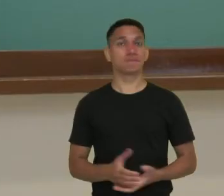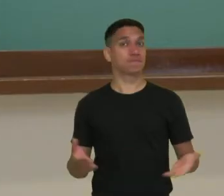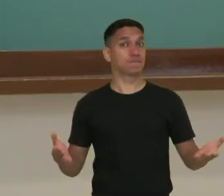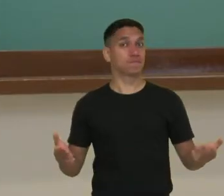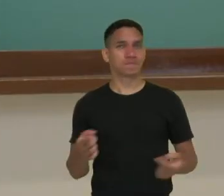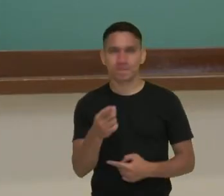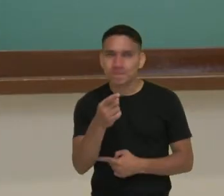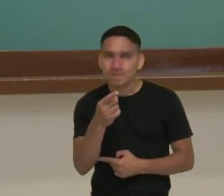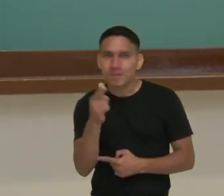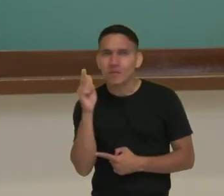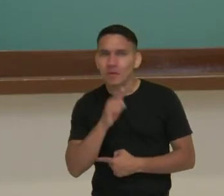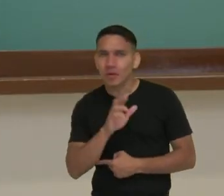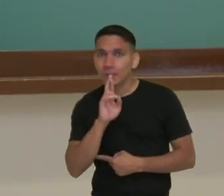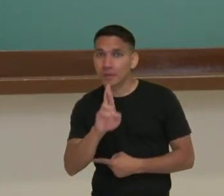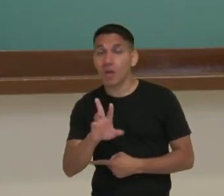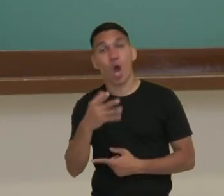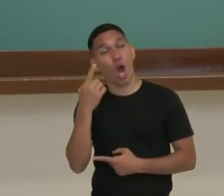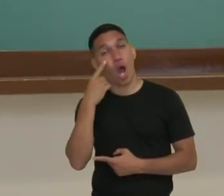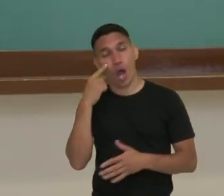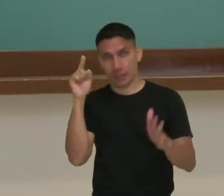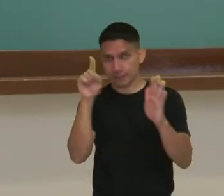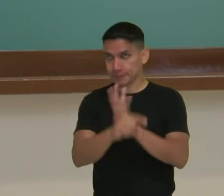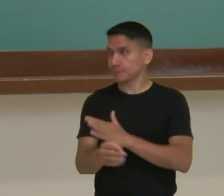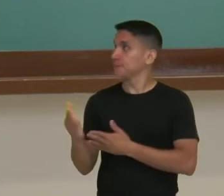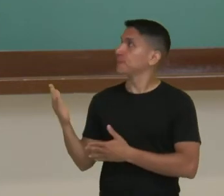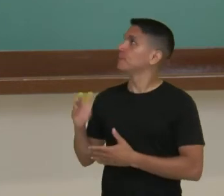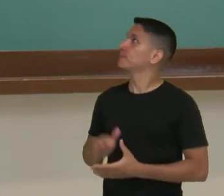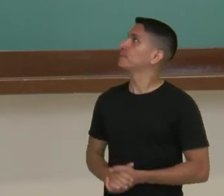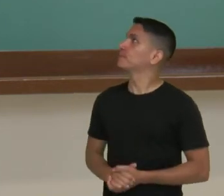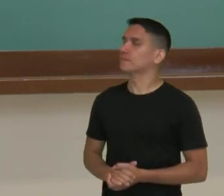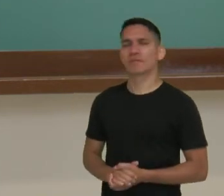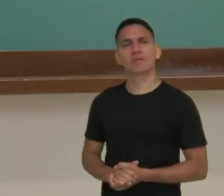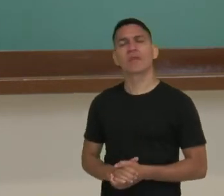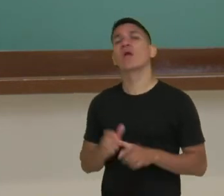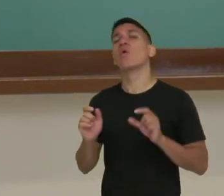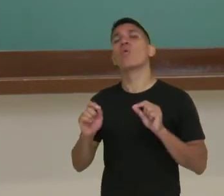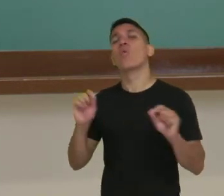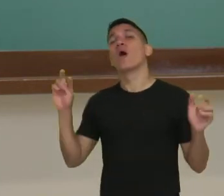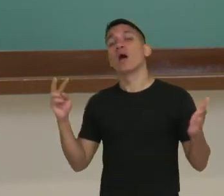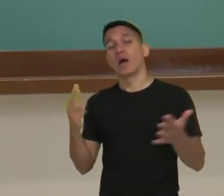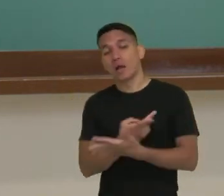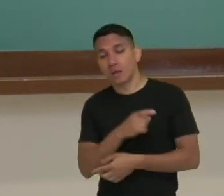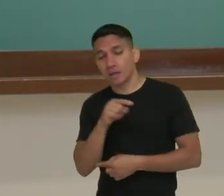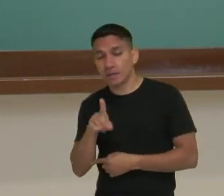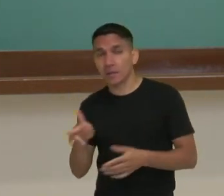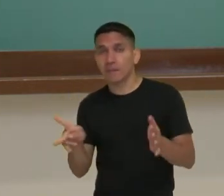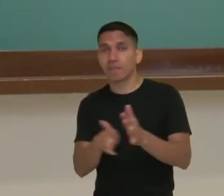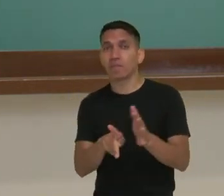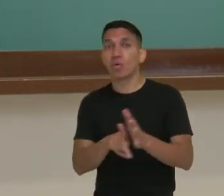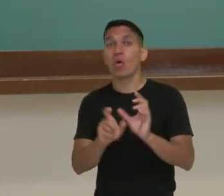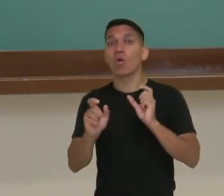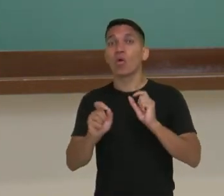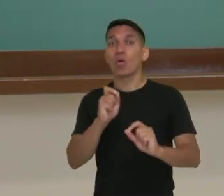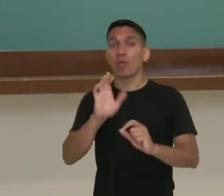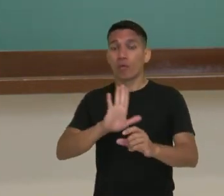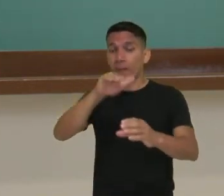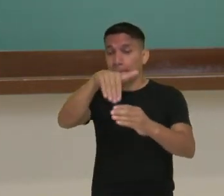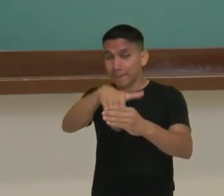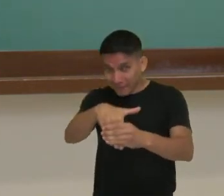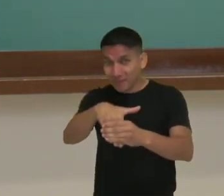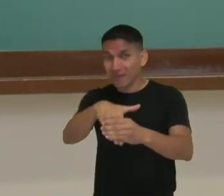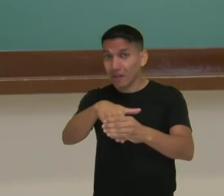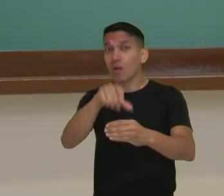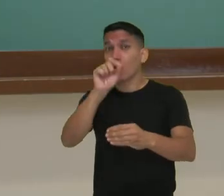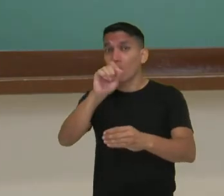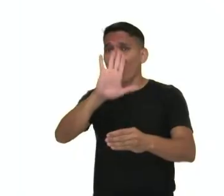Então, pessoal, a pergunta era a seguinte: que ações estavam presentes nas chamadas eleições do